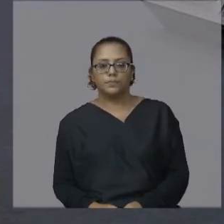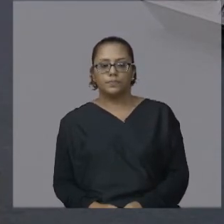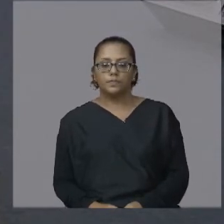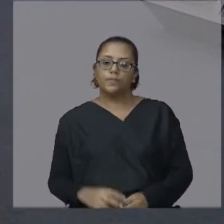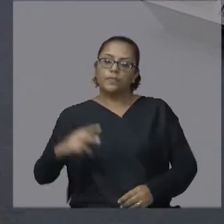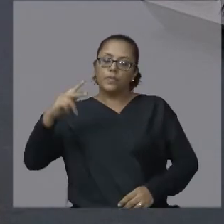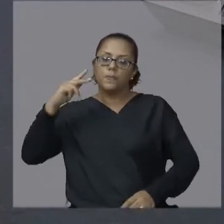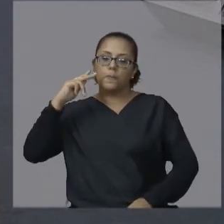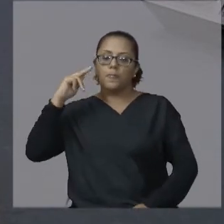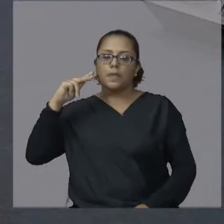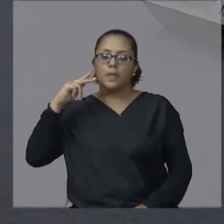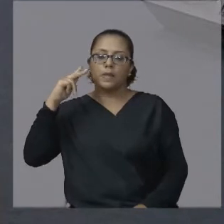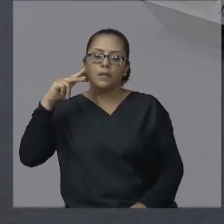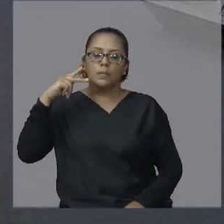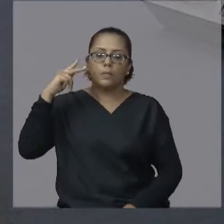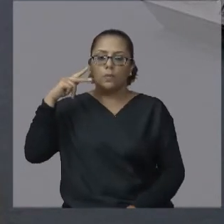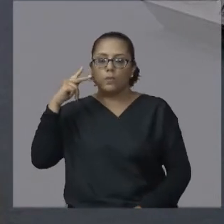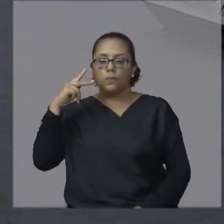Vereador